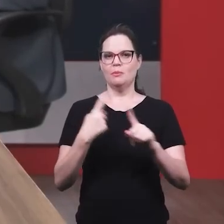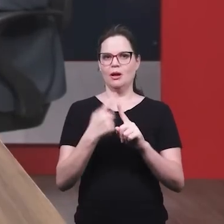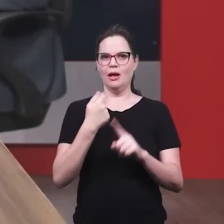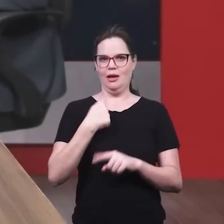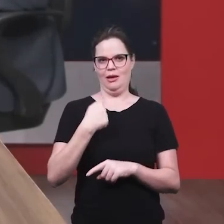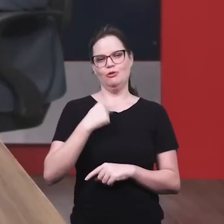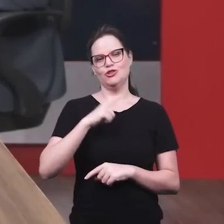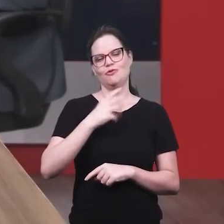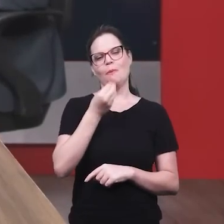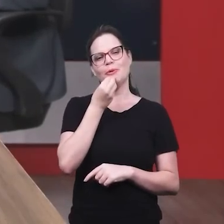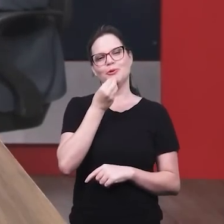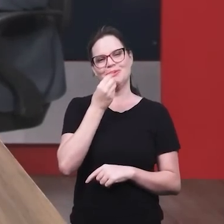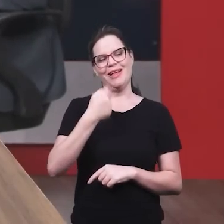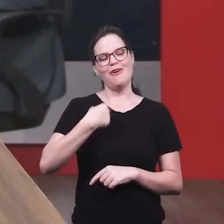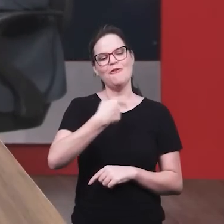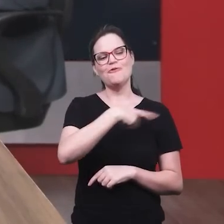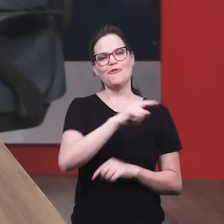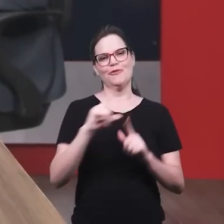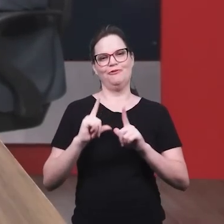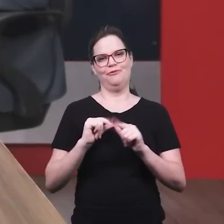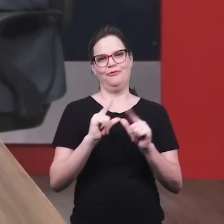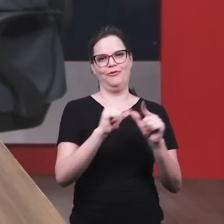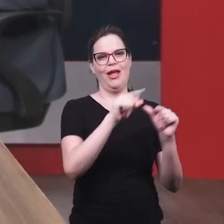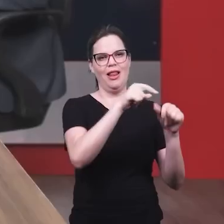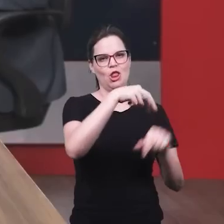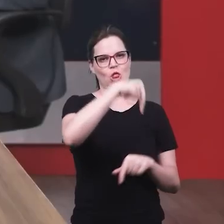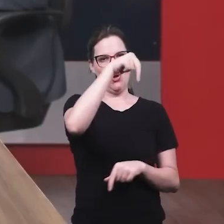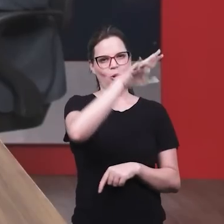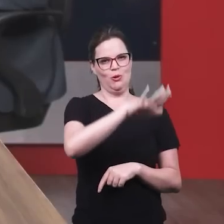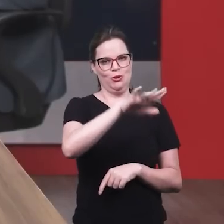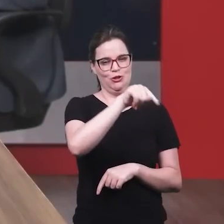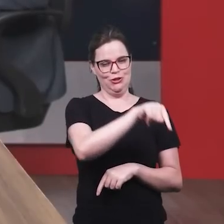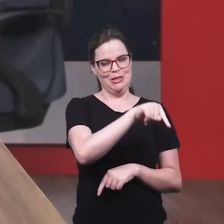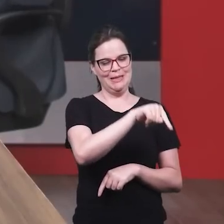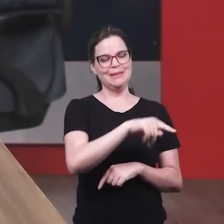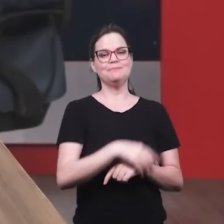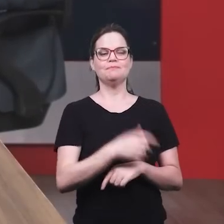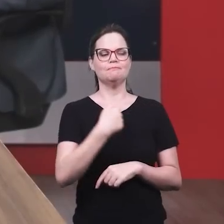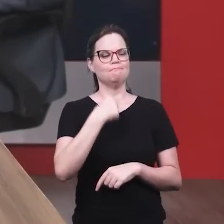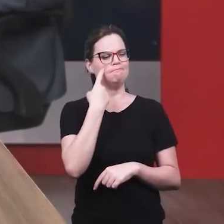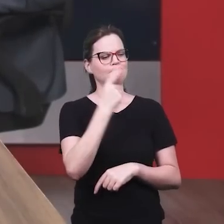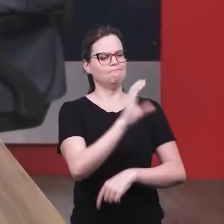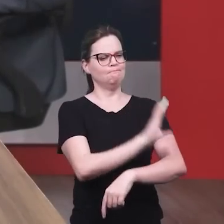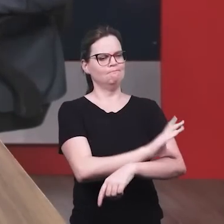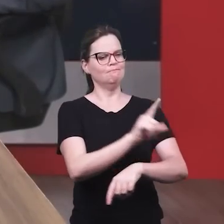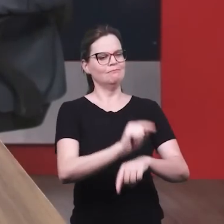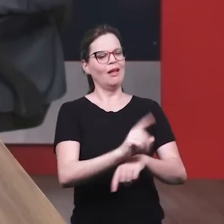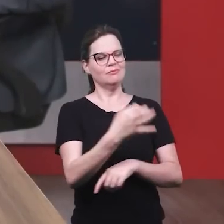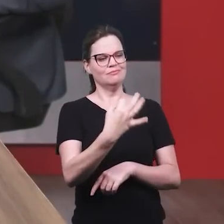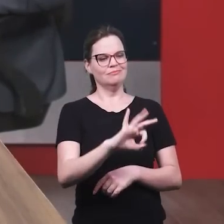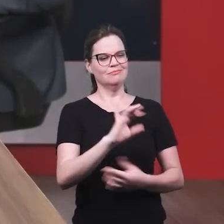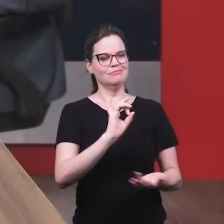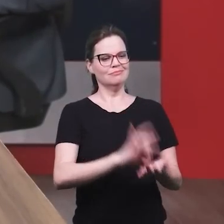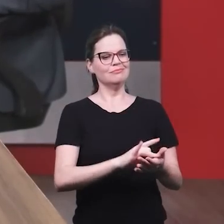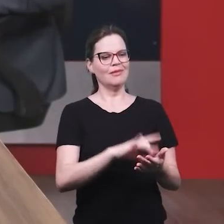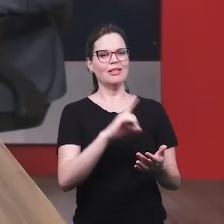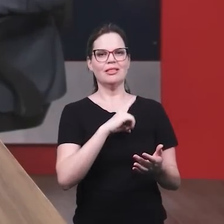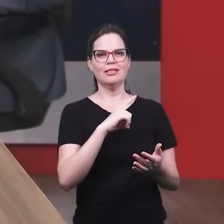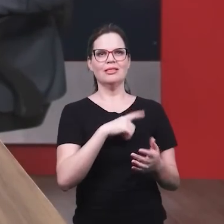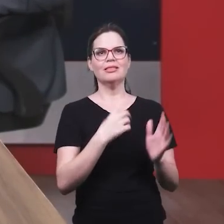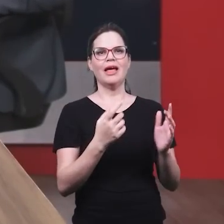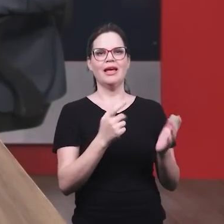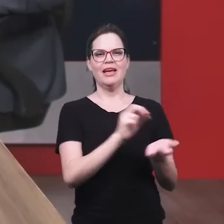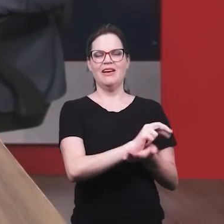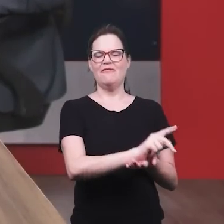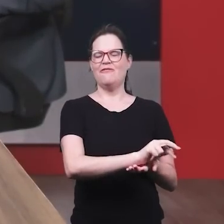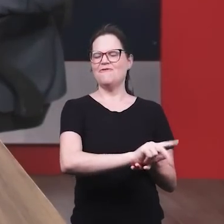oportunidade de estar lá nessa região, né, do norte da Galileia e pude ver que ela realmente tem uma quantidade de etnias,